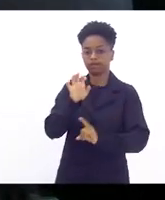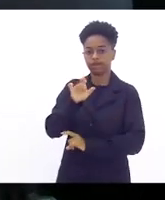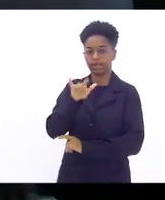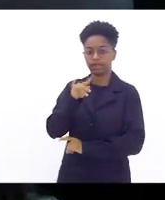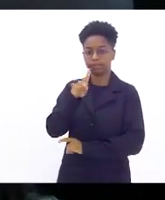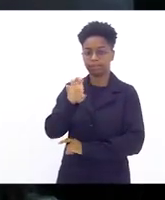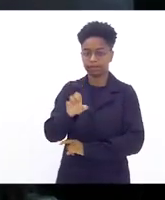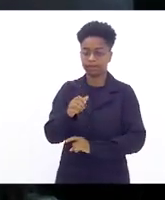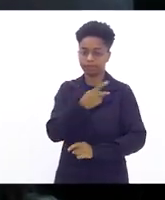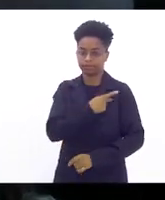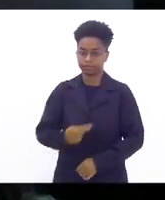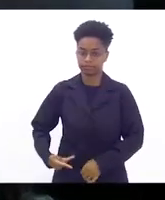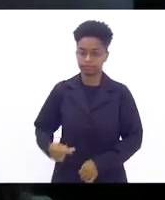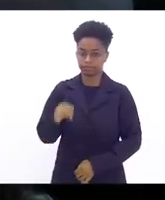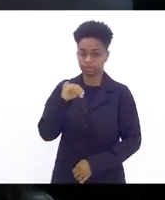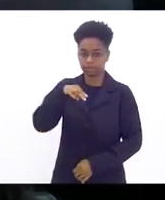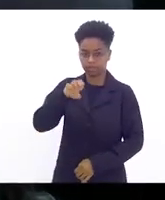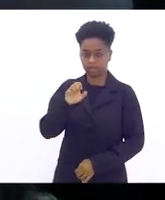presidente do Enéa